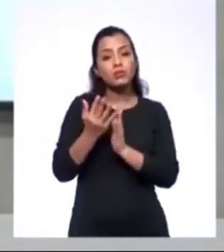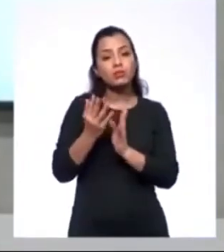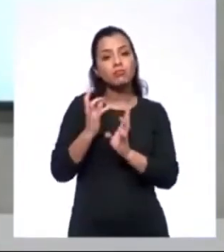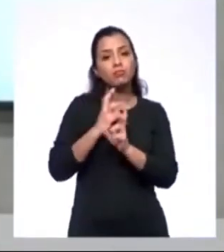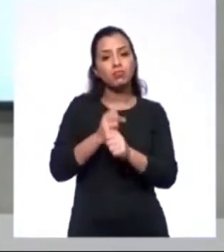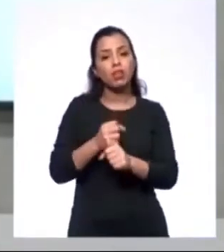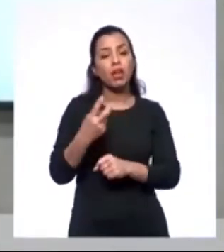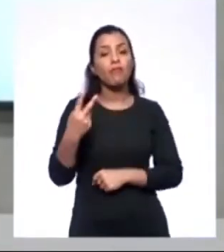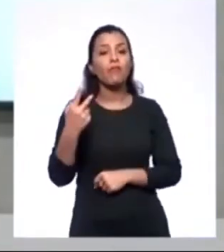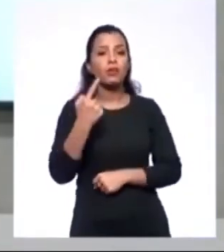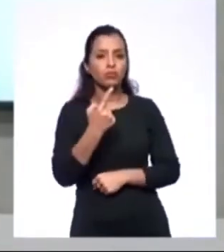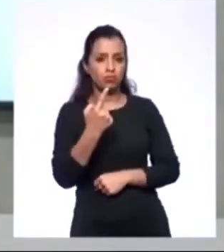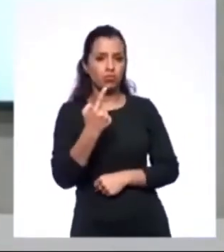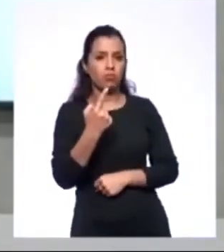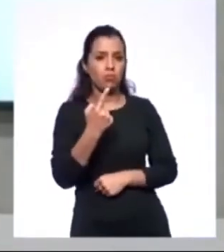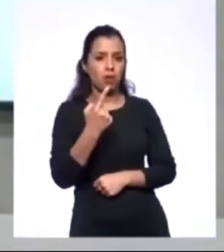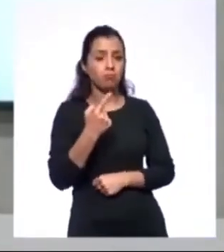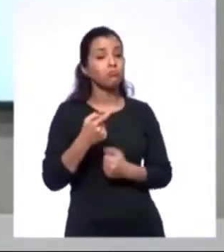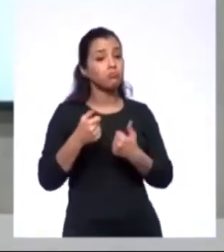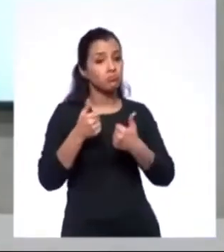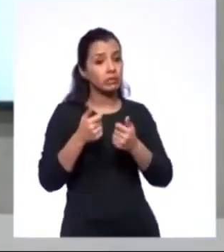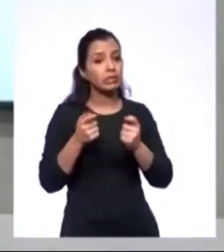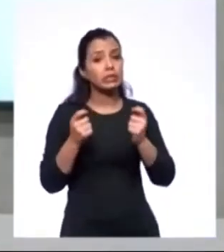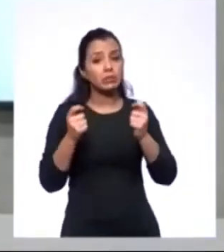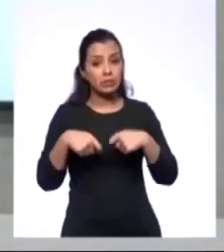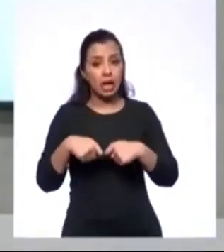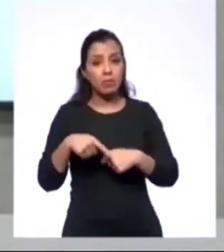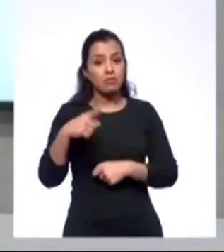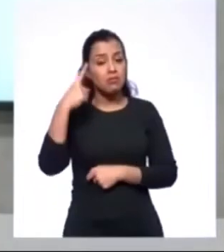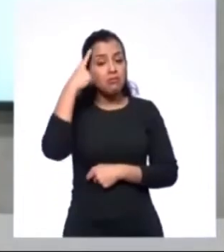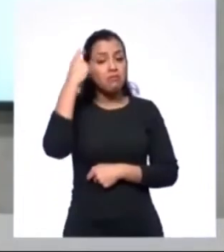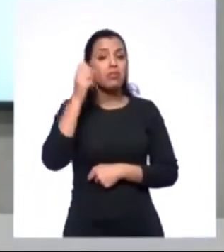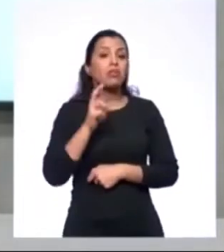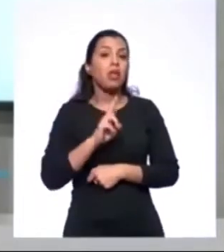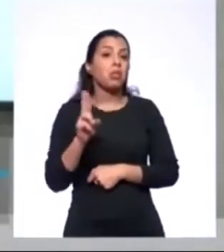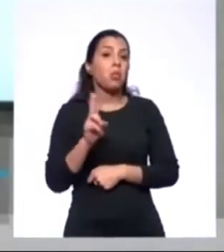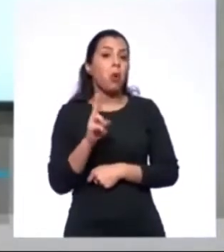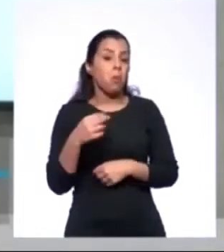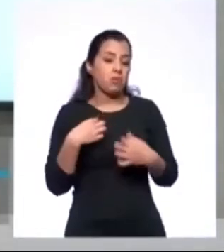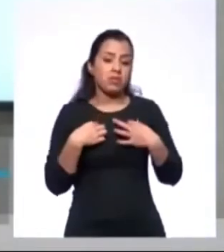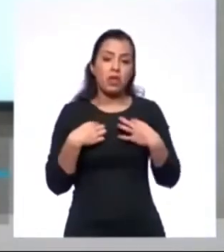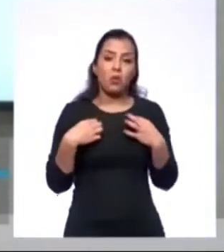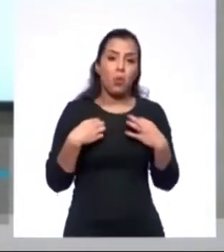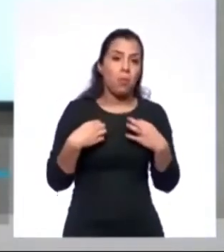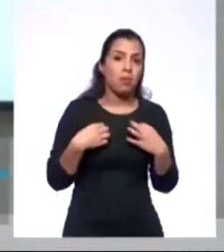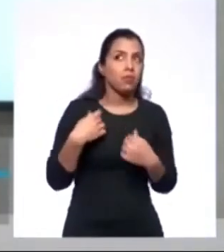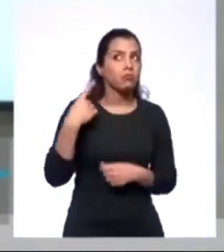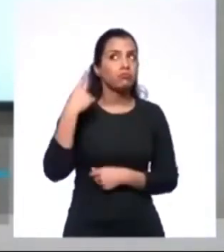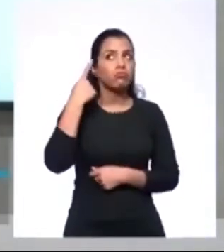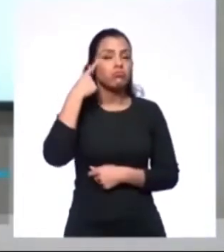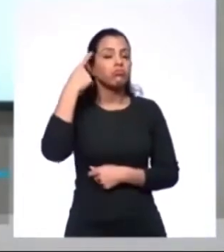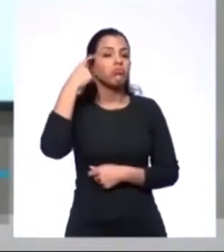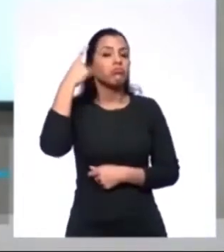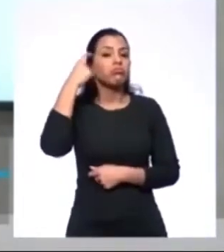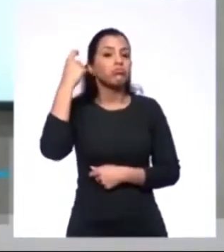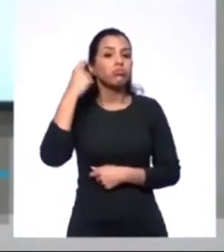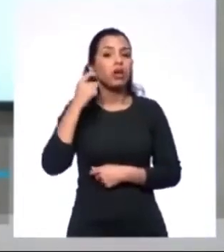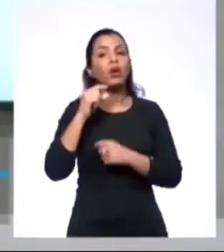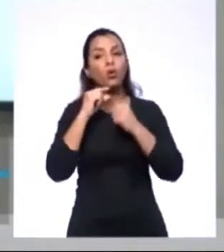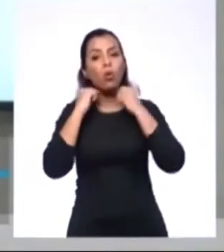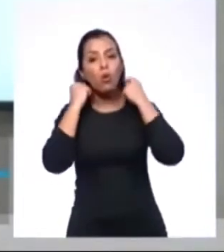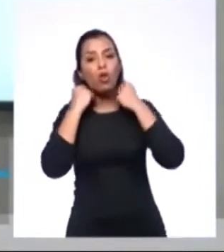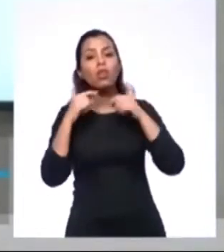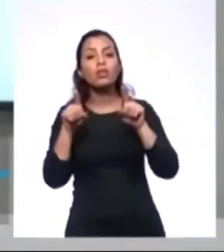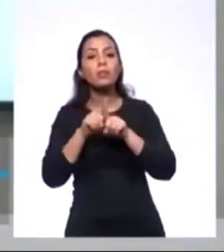Nossa gestão que legal então a senhora eu posso dar nome as roupas da nome as coleiras e